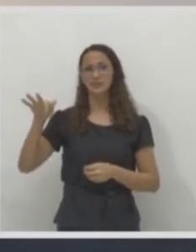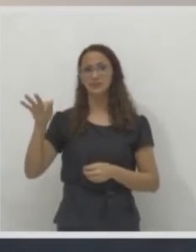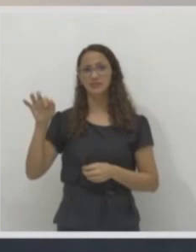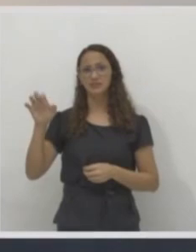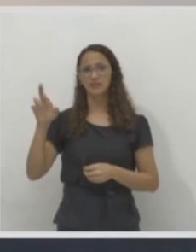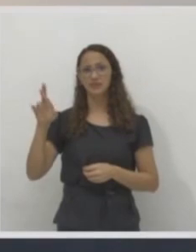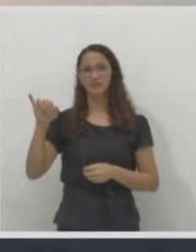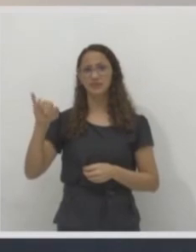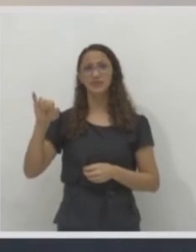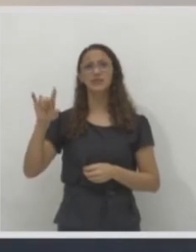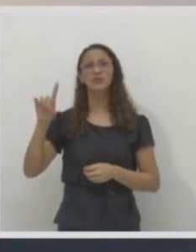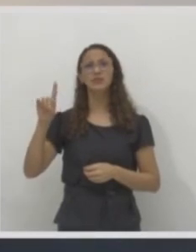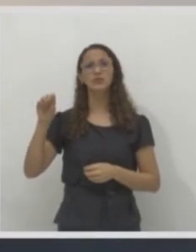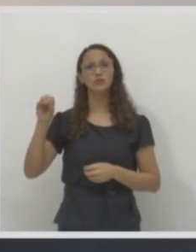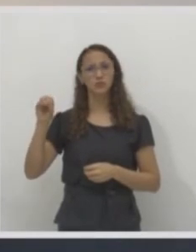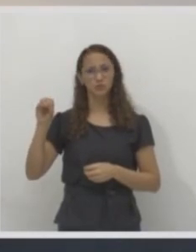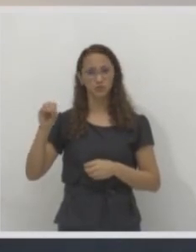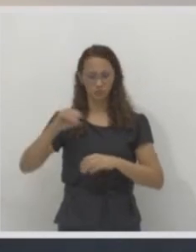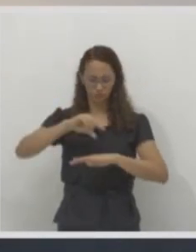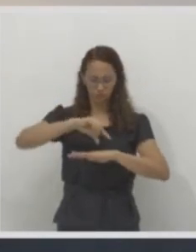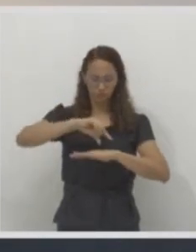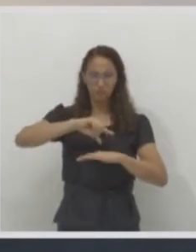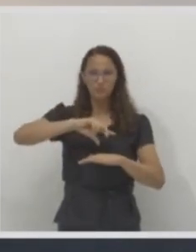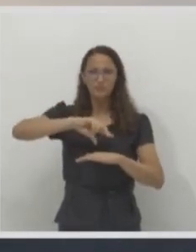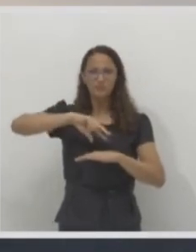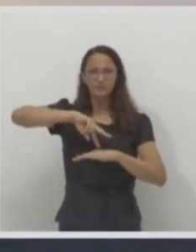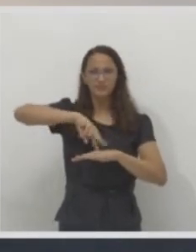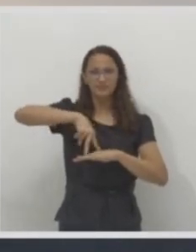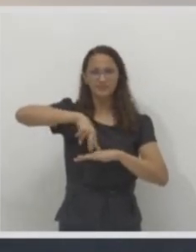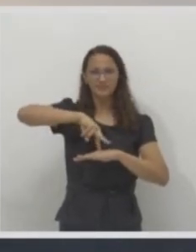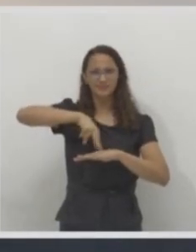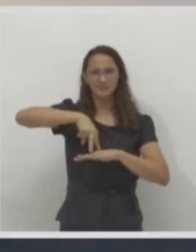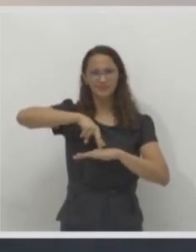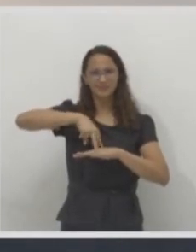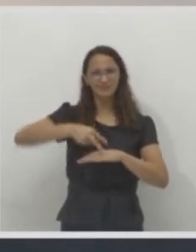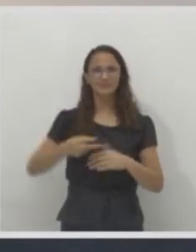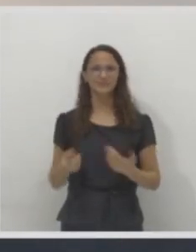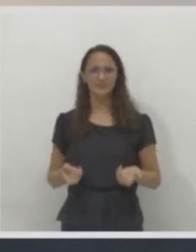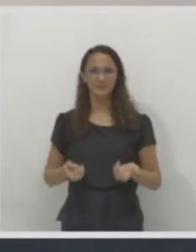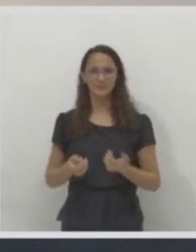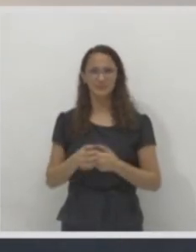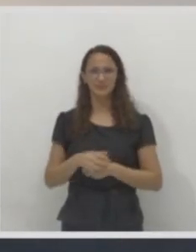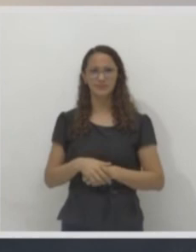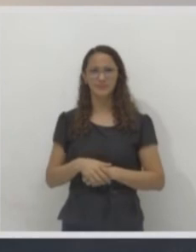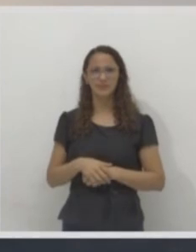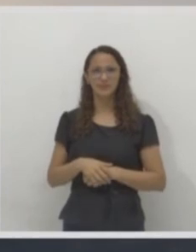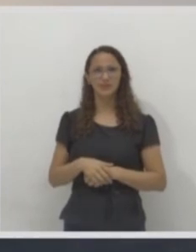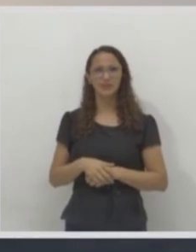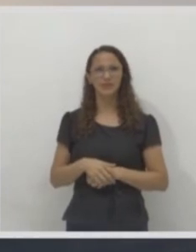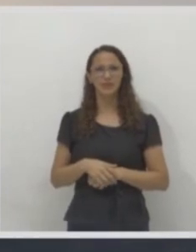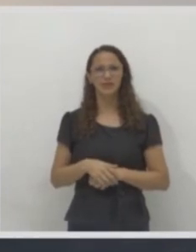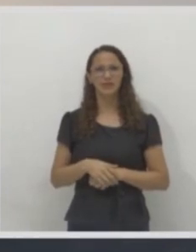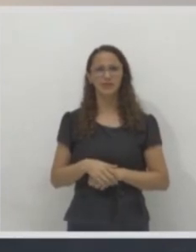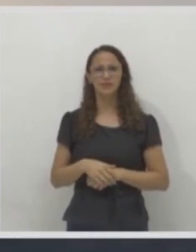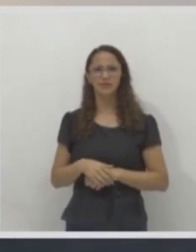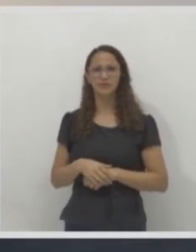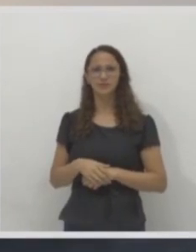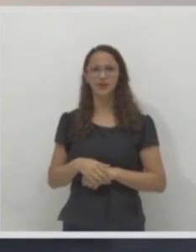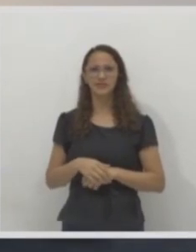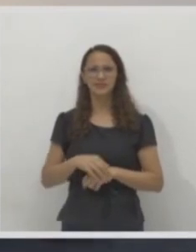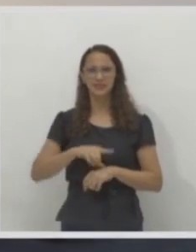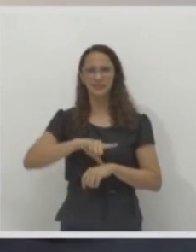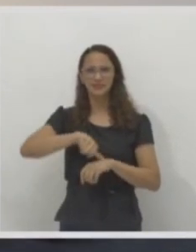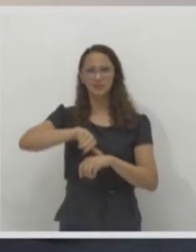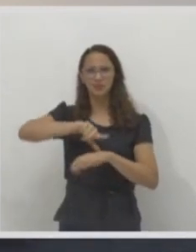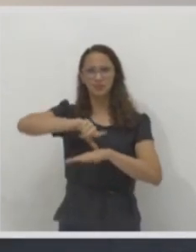medir os ângulos. E quem vai te ajudar nas medidas dos segmentos para analisar os triângulos quanto